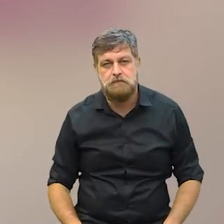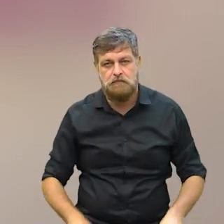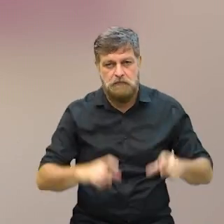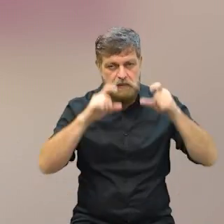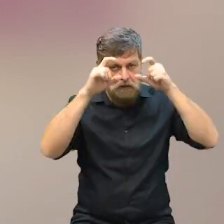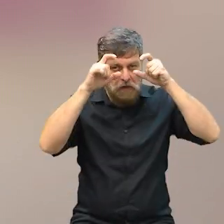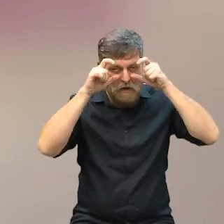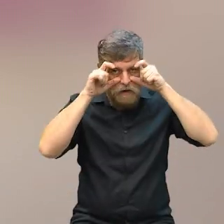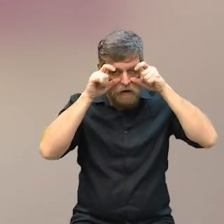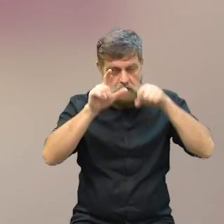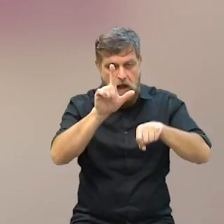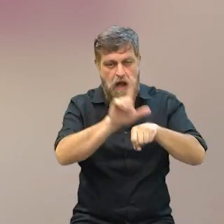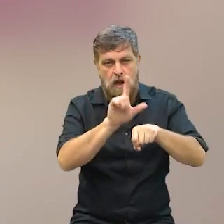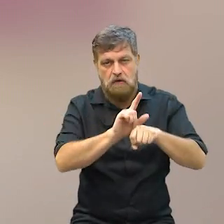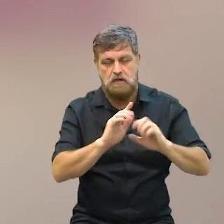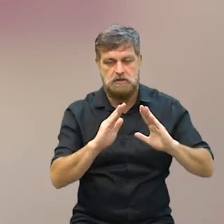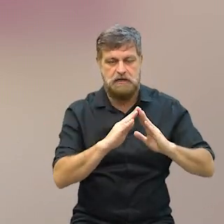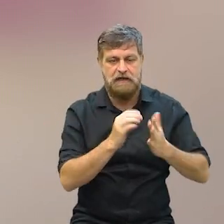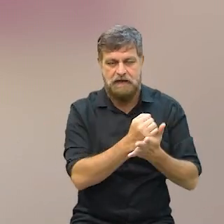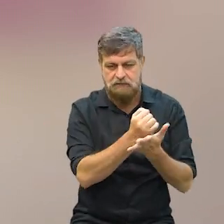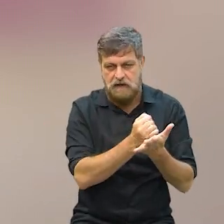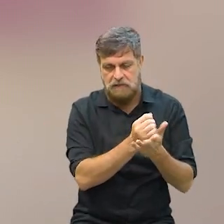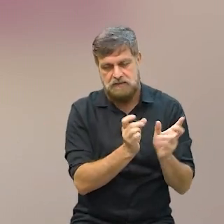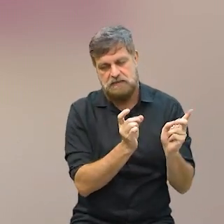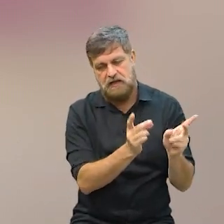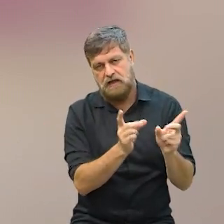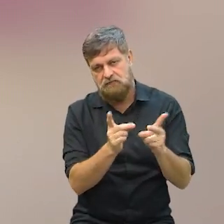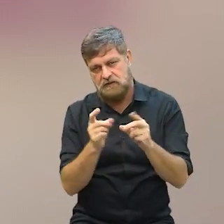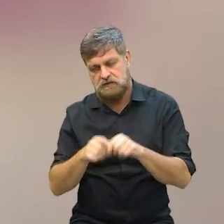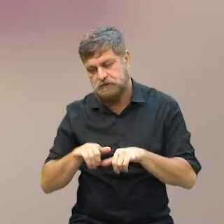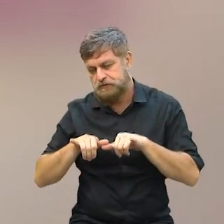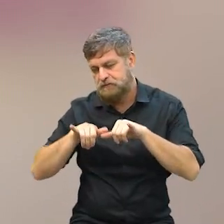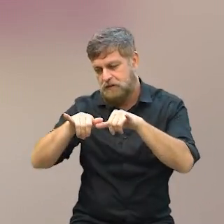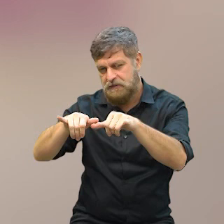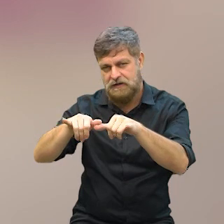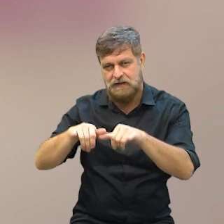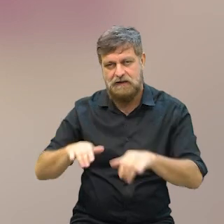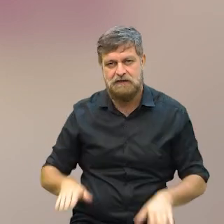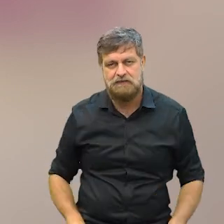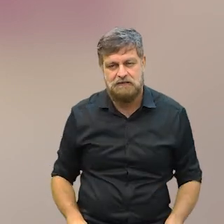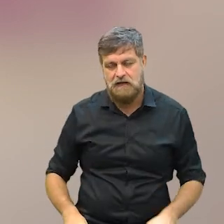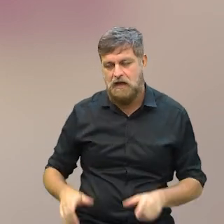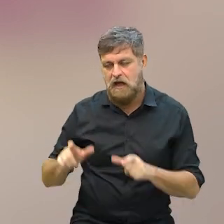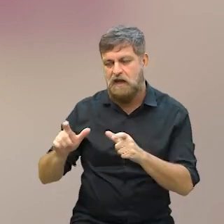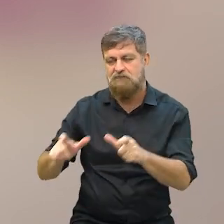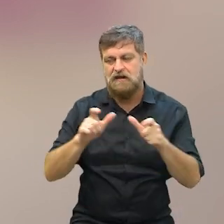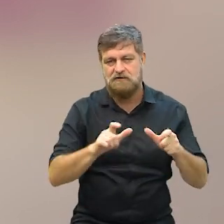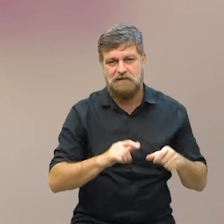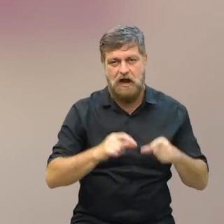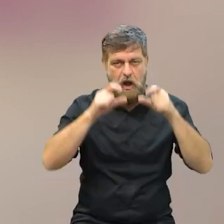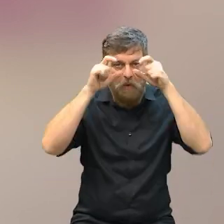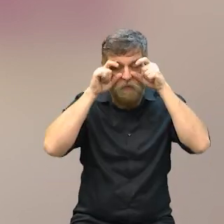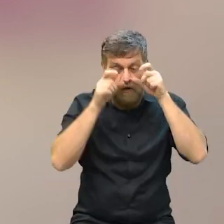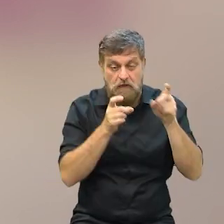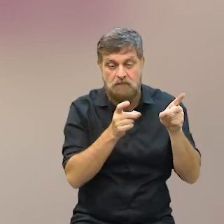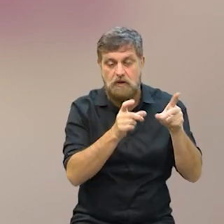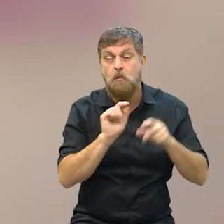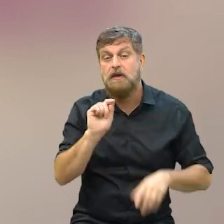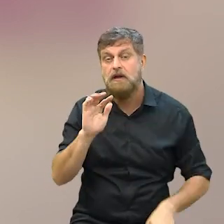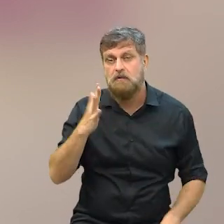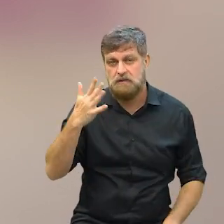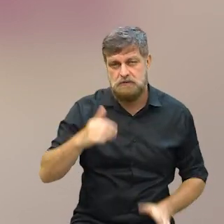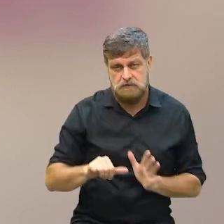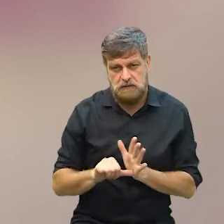Então, esses óculos vendidos em farmácias, em supermercados, em outros lugares, né? Então, o que